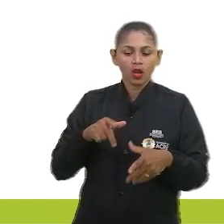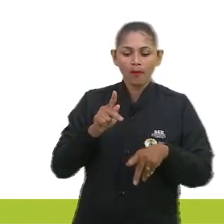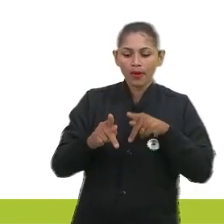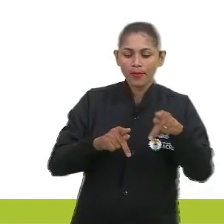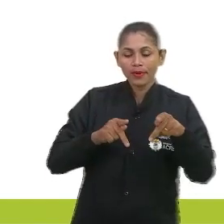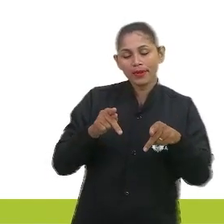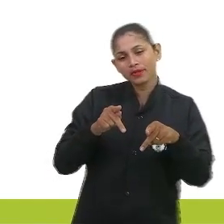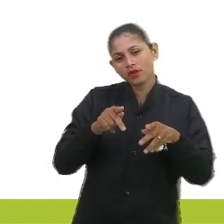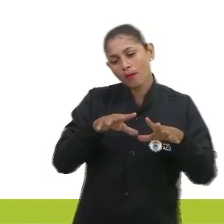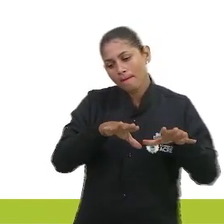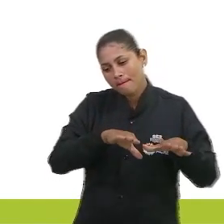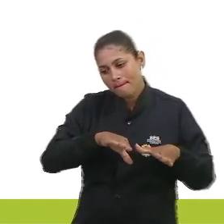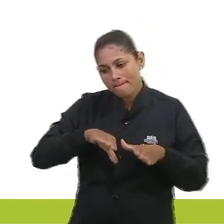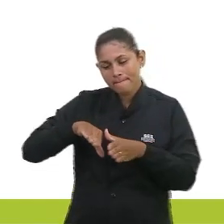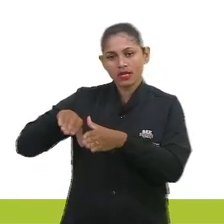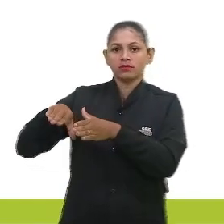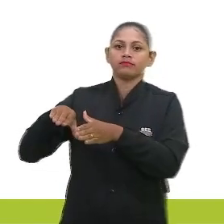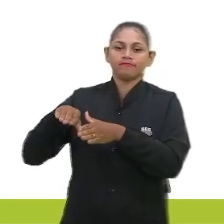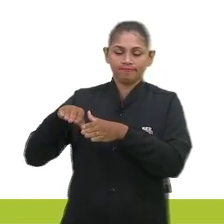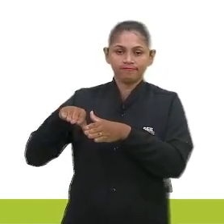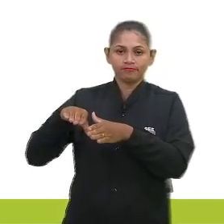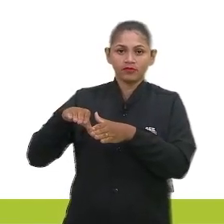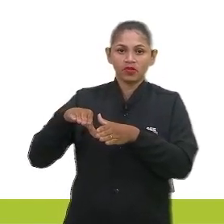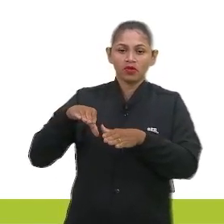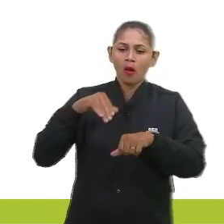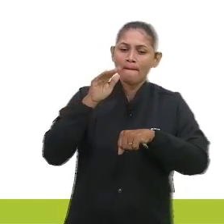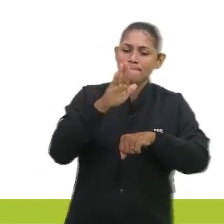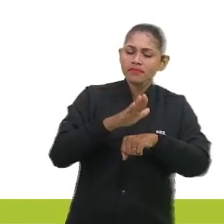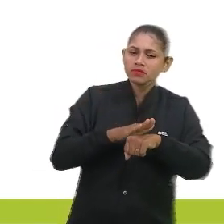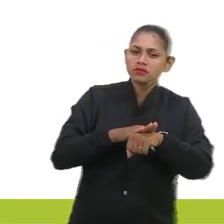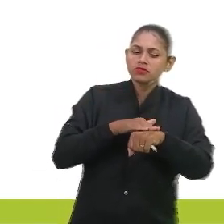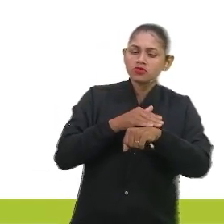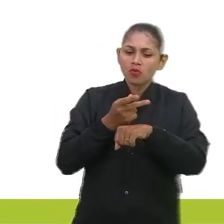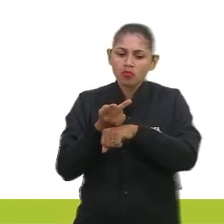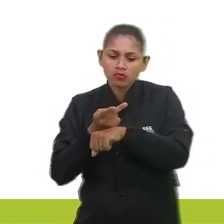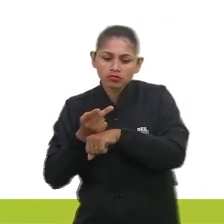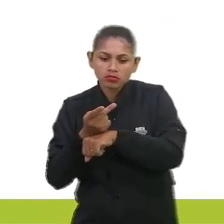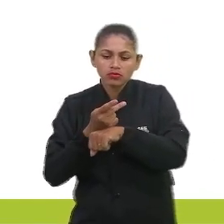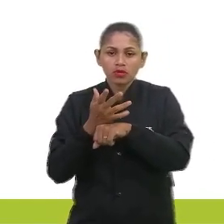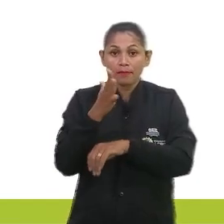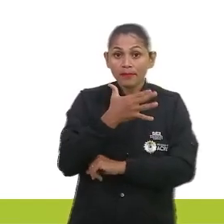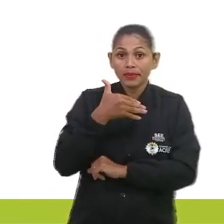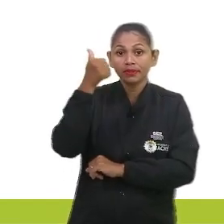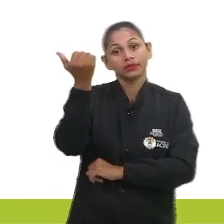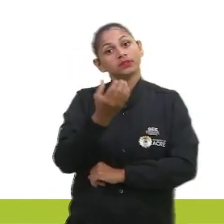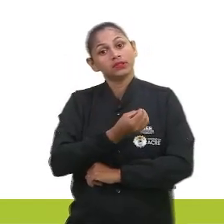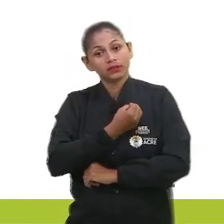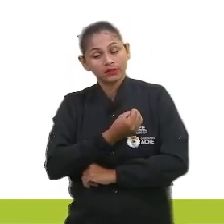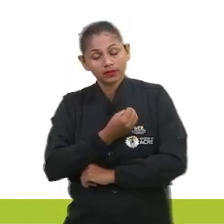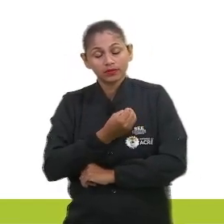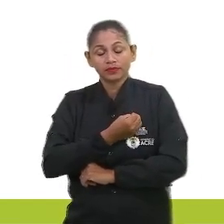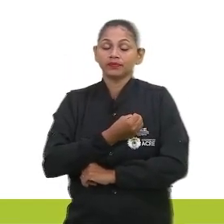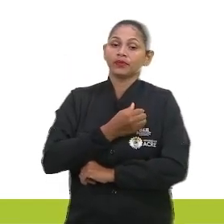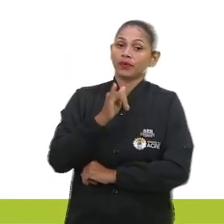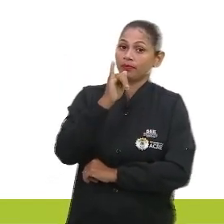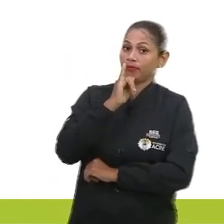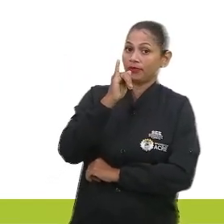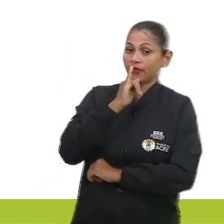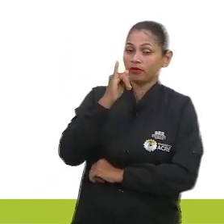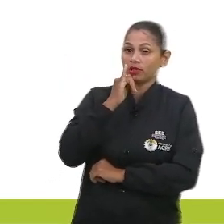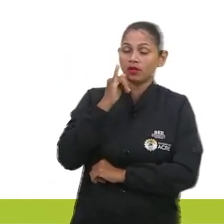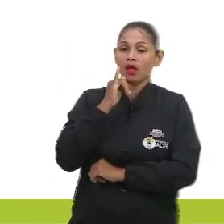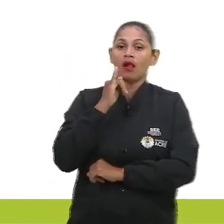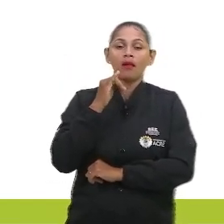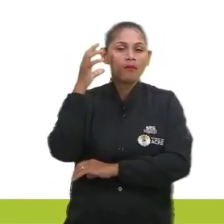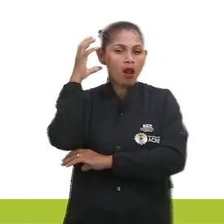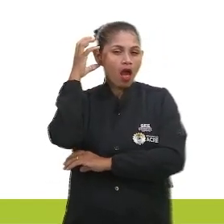de busca de transformações sociais, de melhorias de condição de vida, né? Como, por exemplo, as rádios comunitárias,